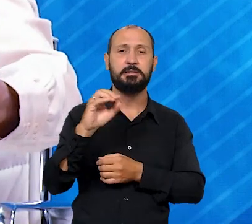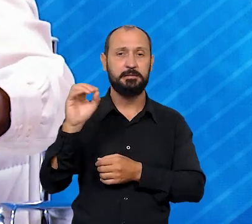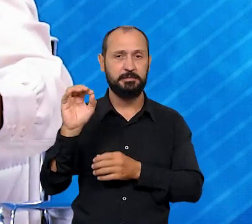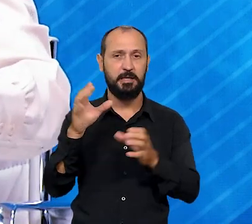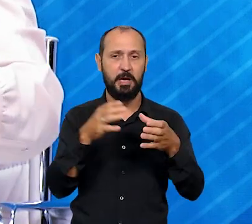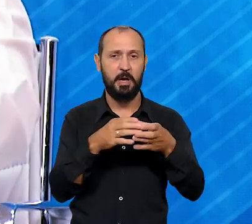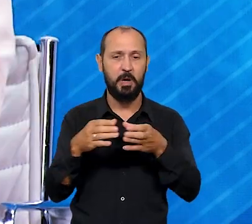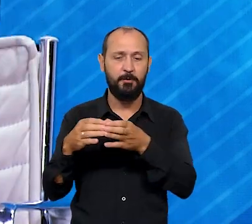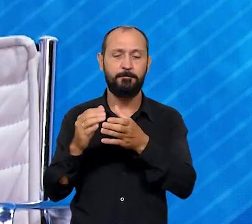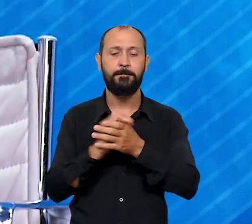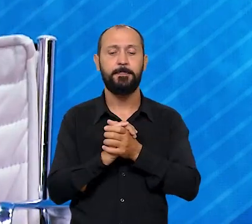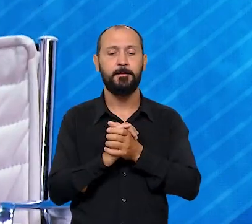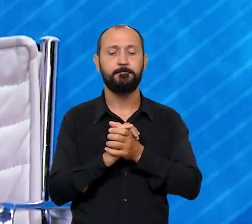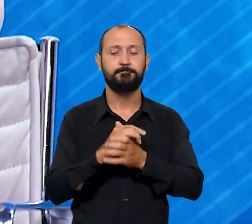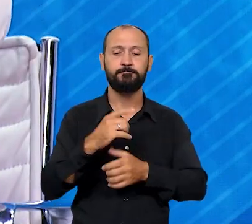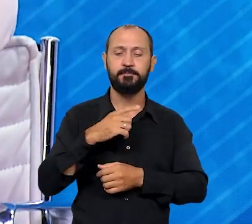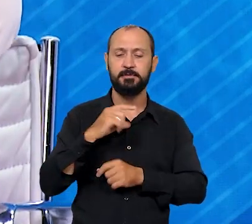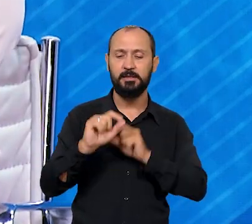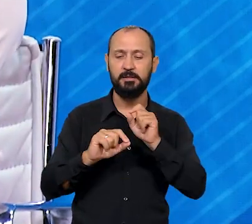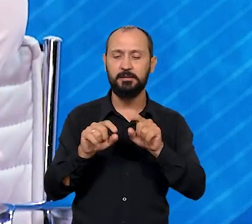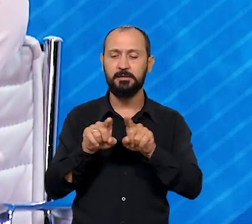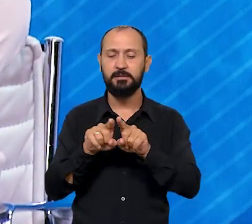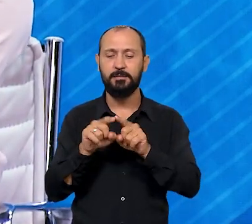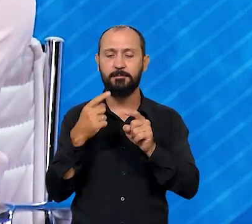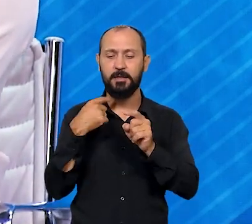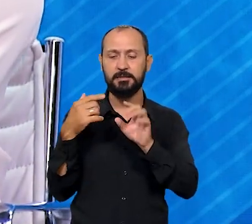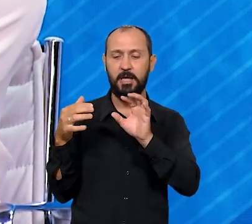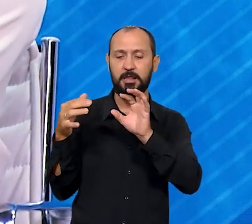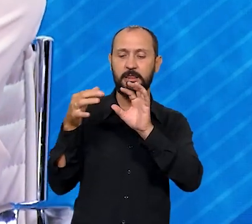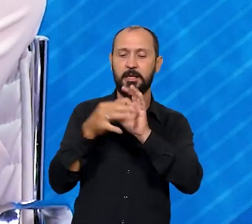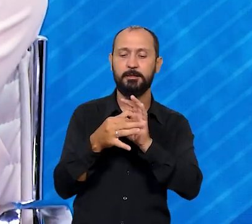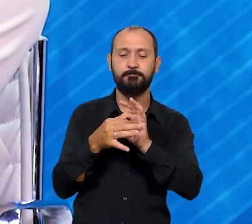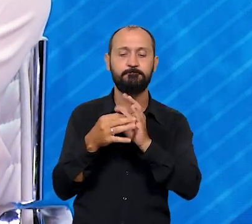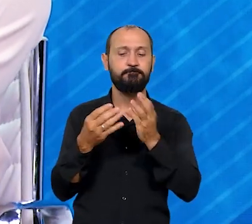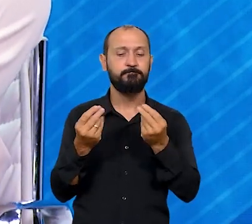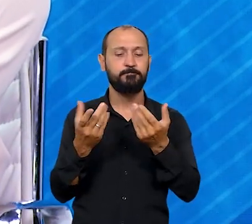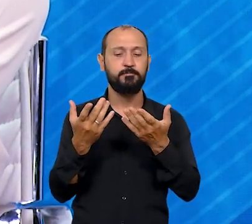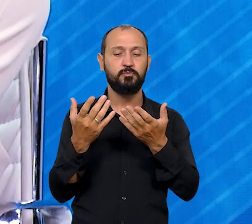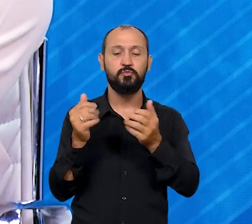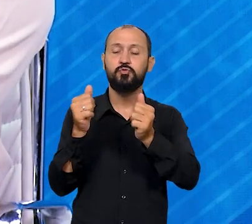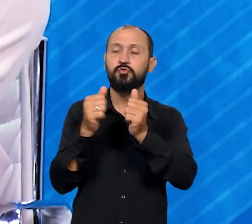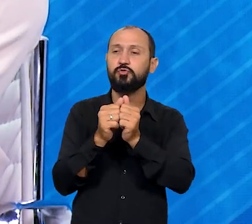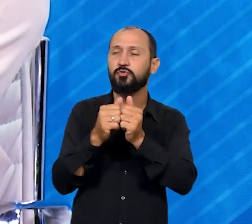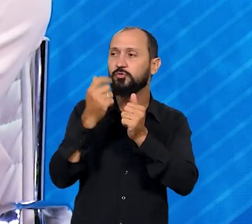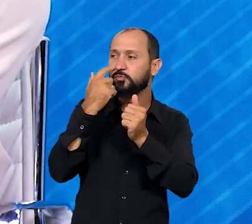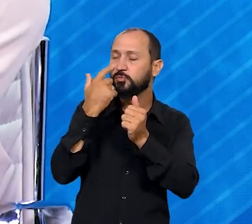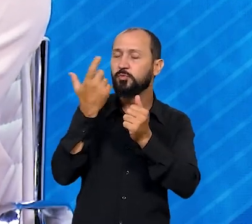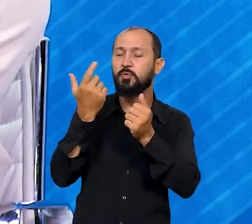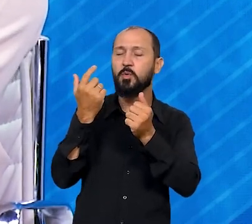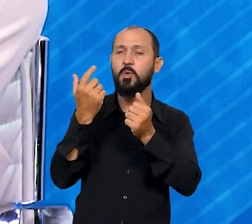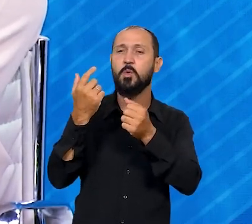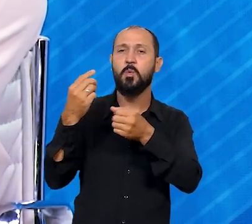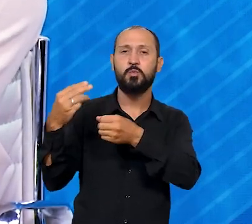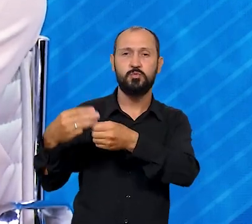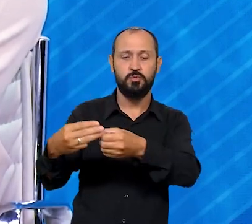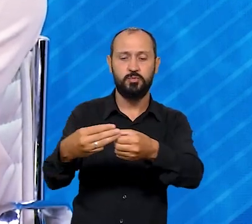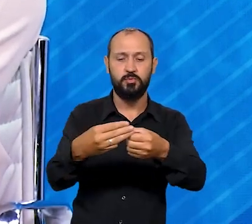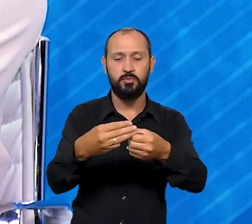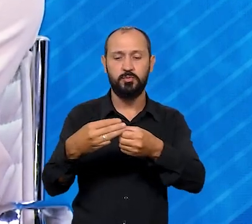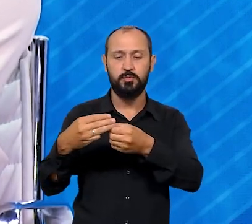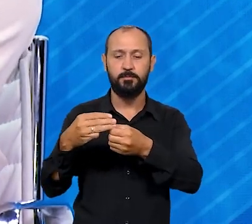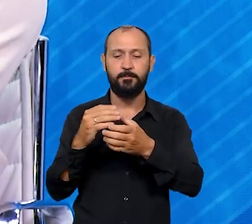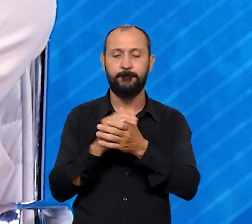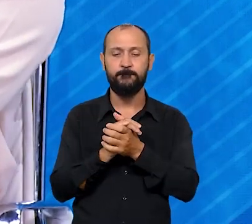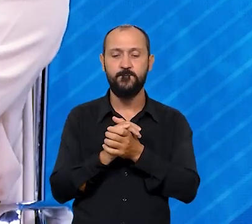mais de 100 comissões, e existe também essa integração com o interior, que é muito importante,